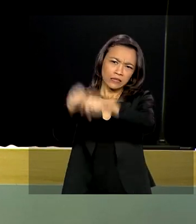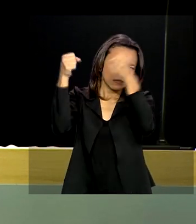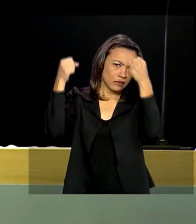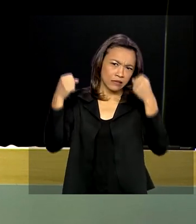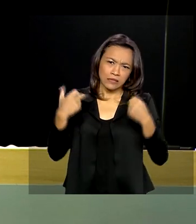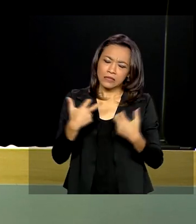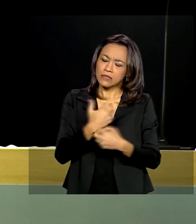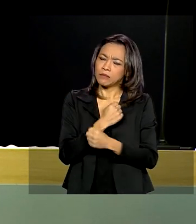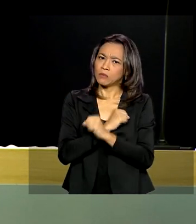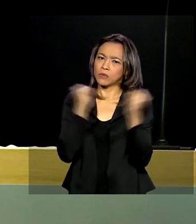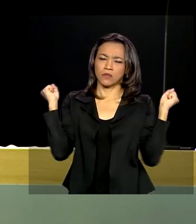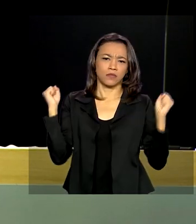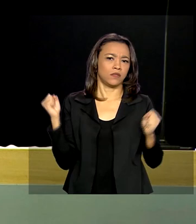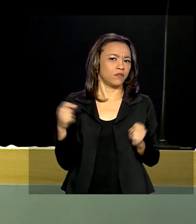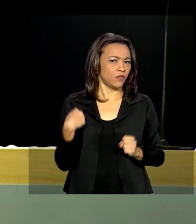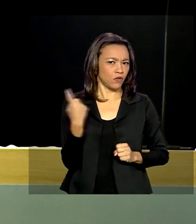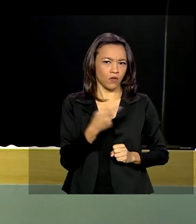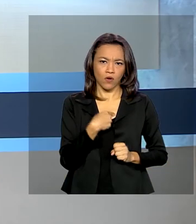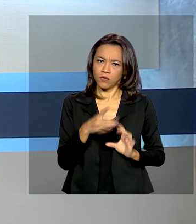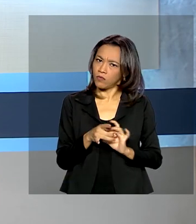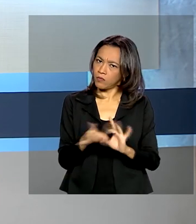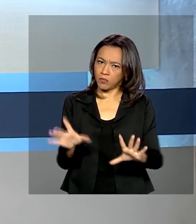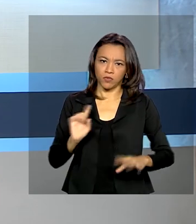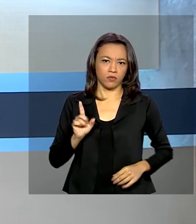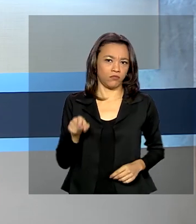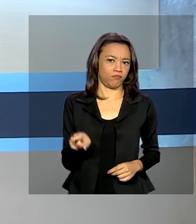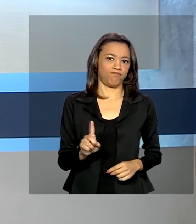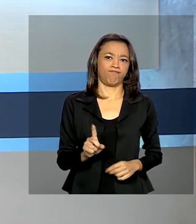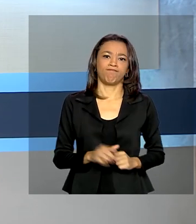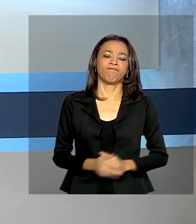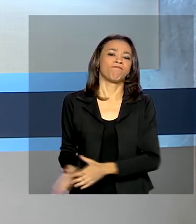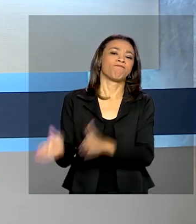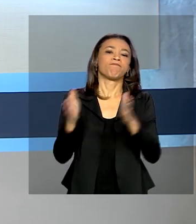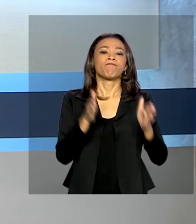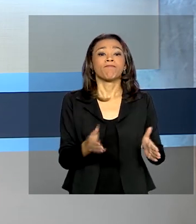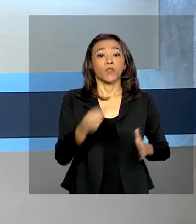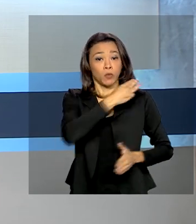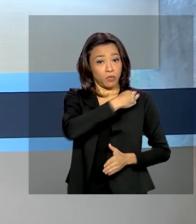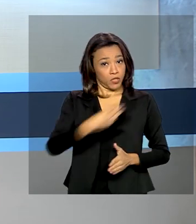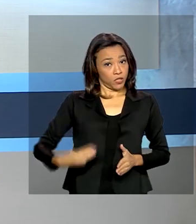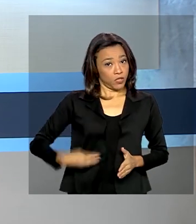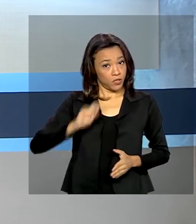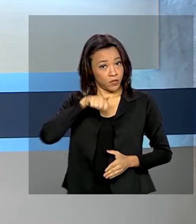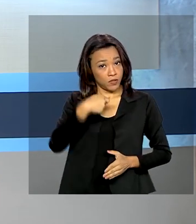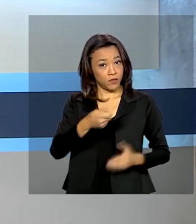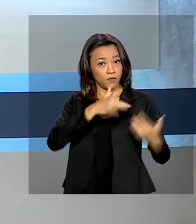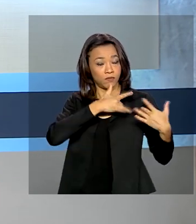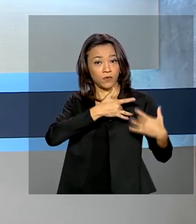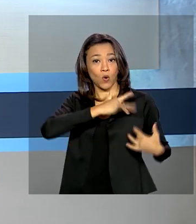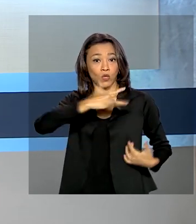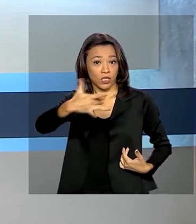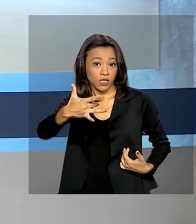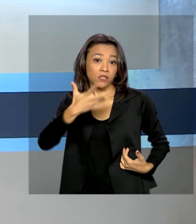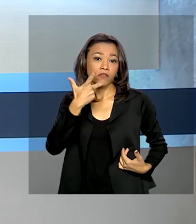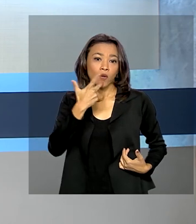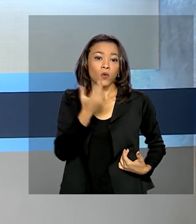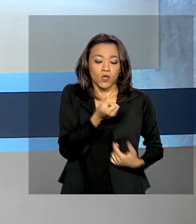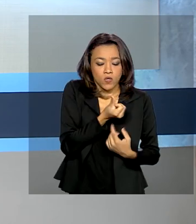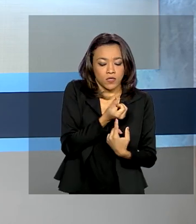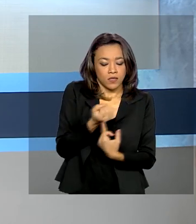thomas não vamos permitir isso o ministro da cidadania onix lorenzoni reforçou que o